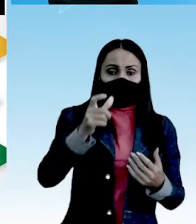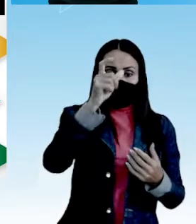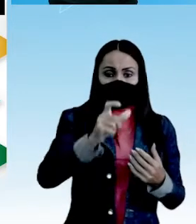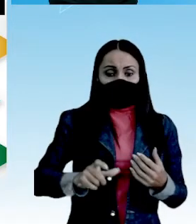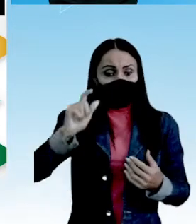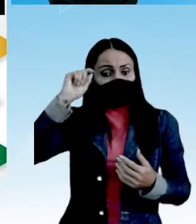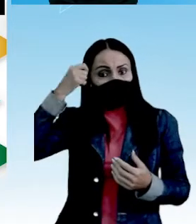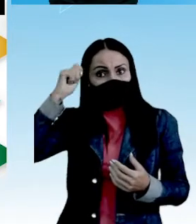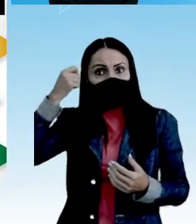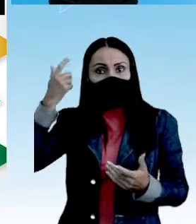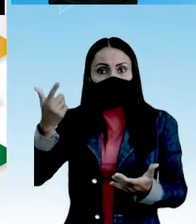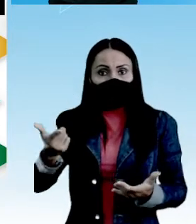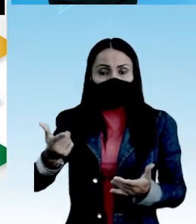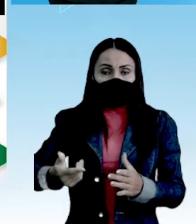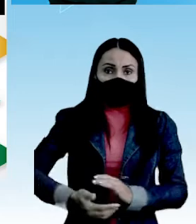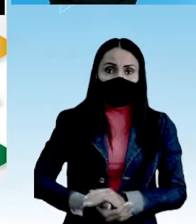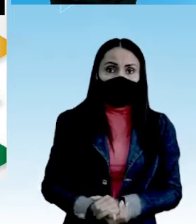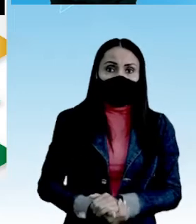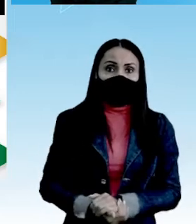né,